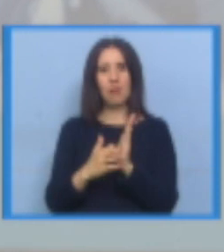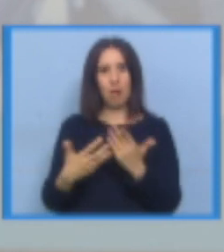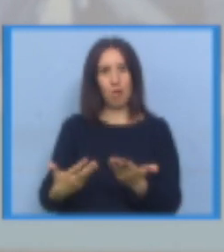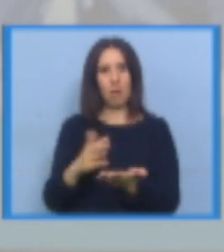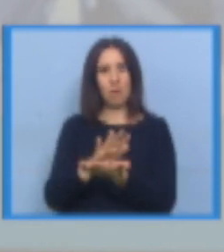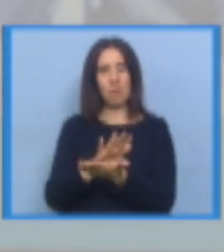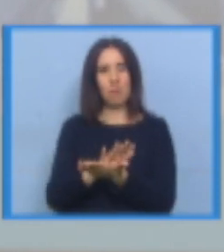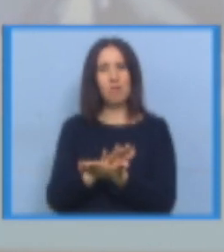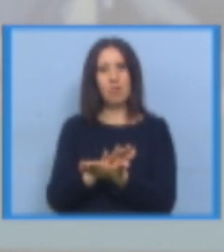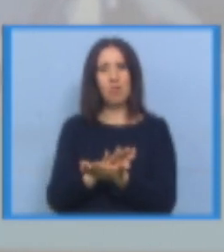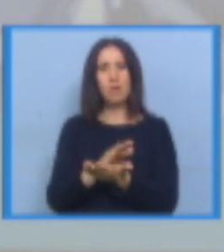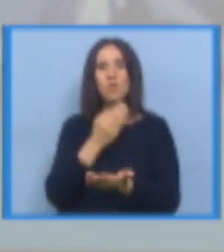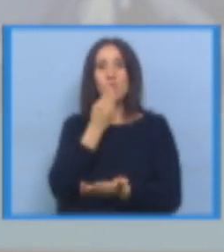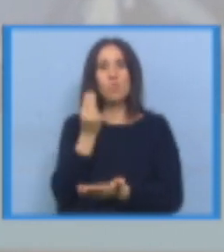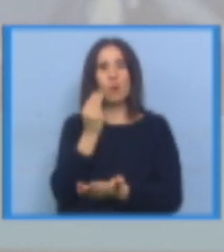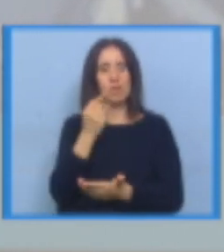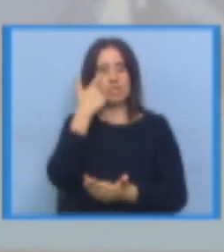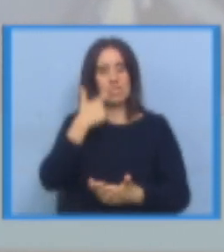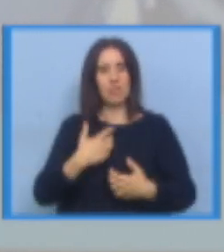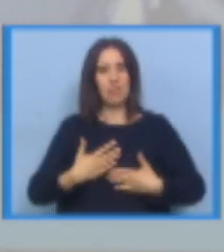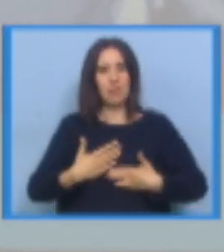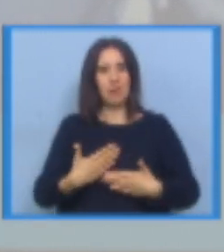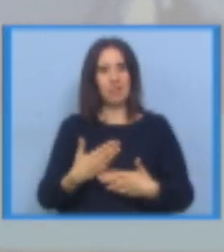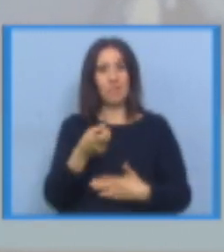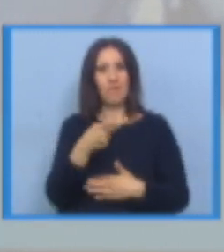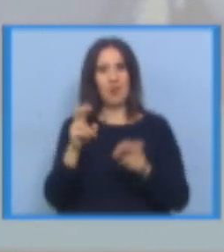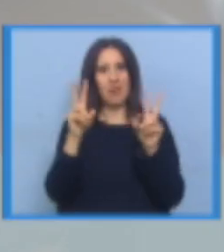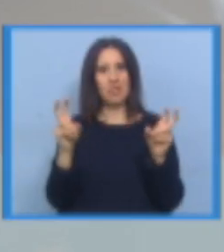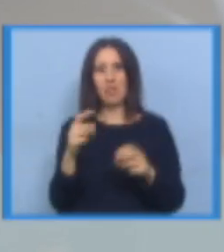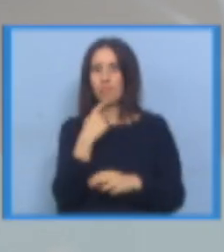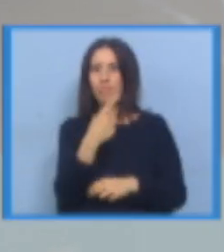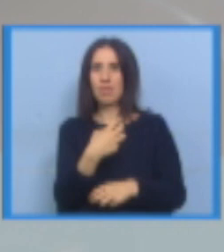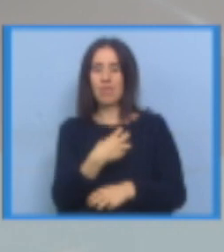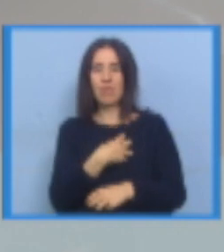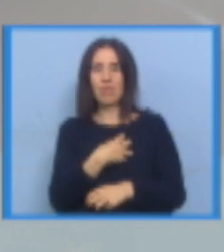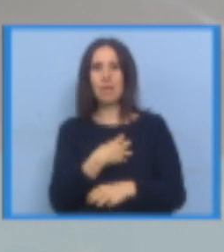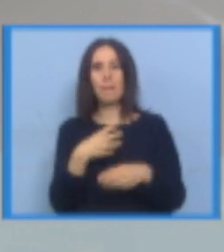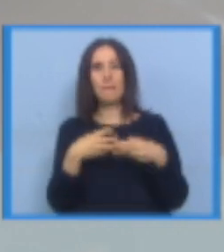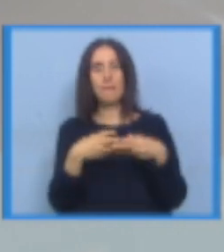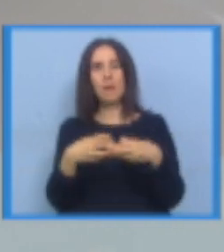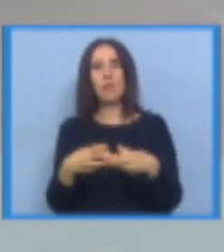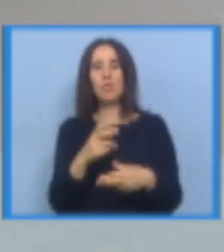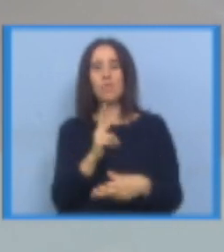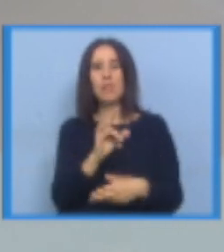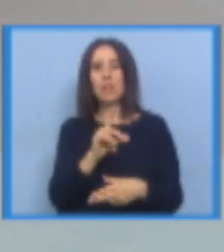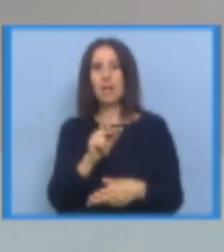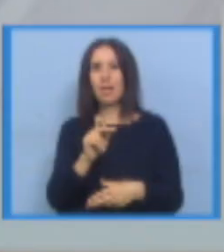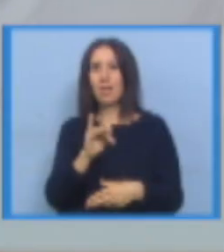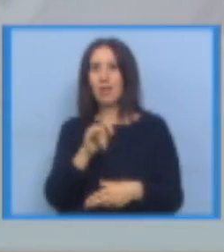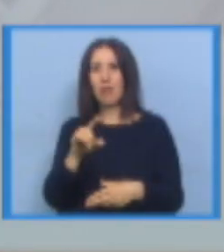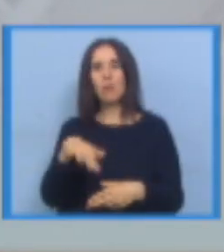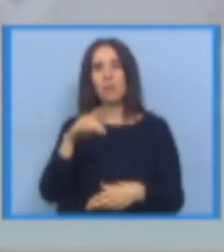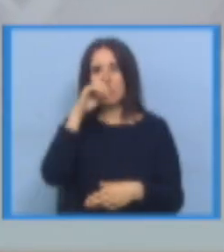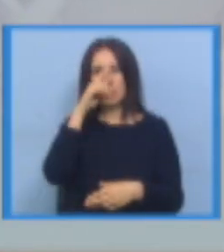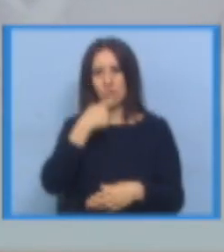agora, Dar Melhor de Si, uma frase que ele preferiu a uma equipa de Villarreal, em Espanha, em que ele até